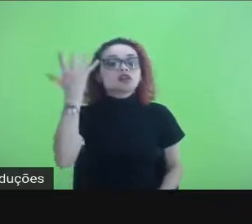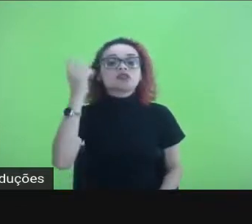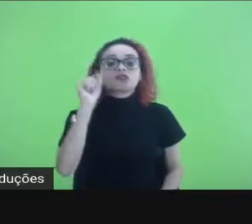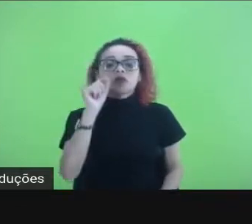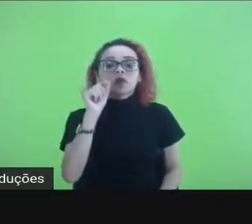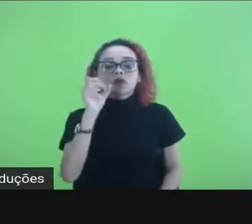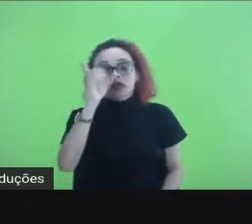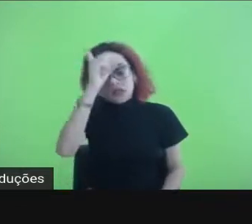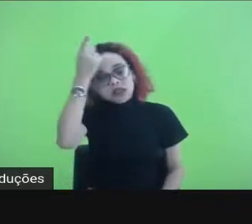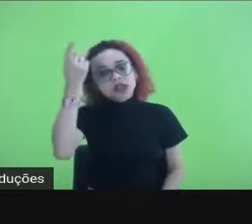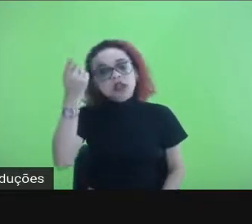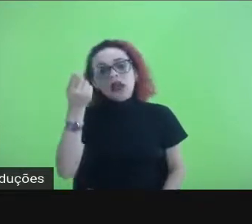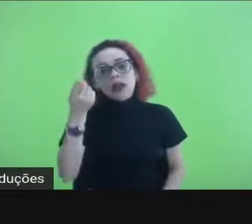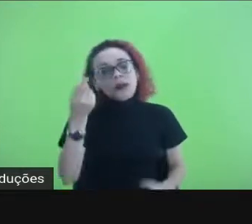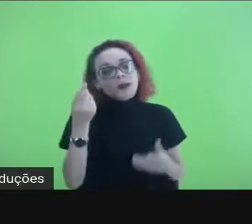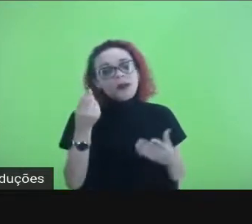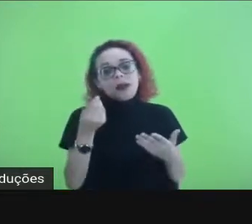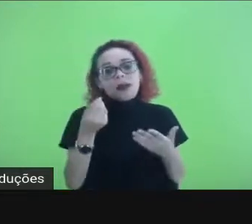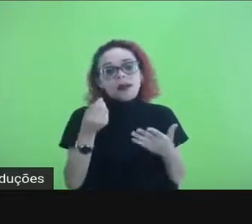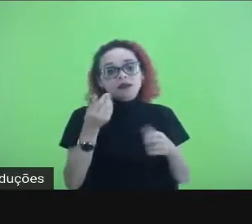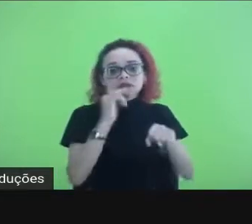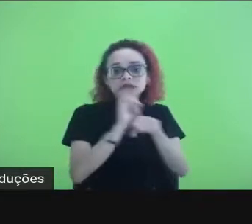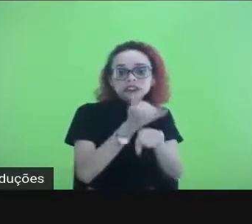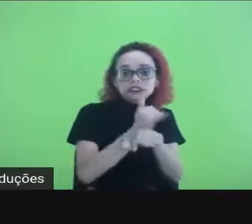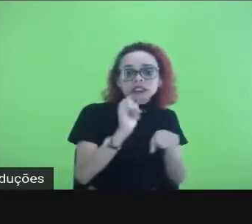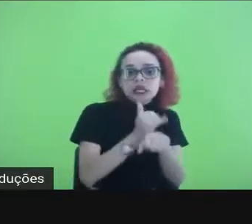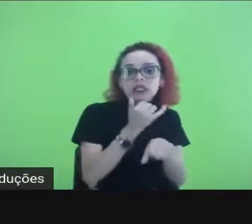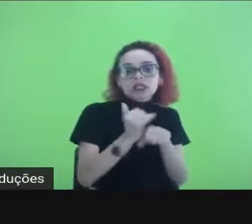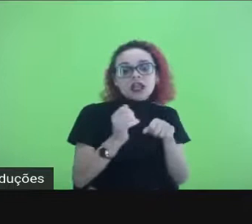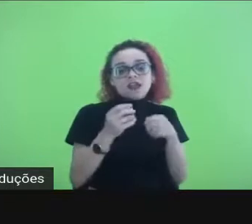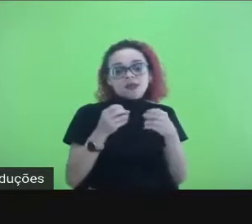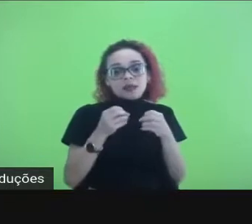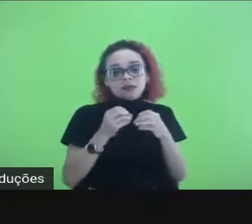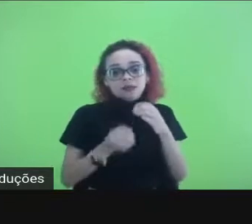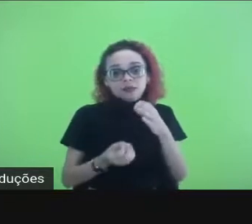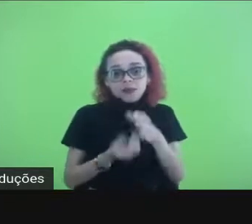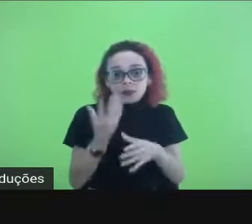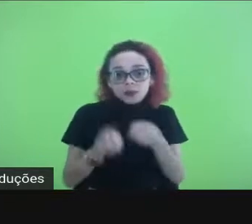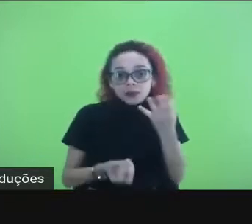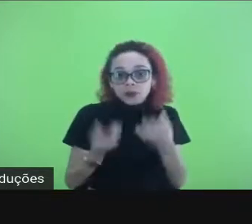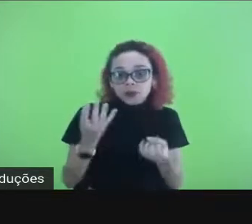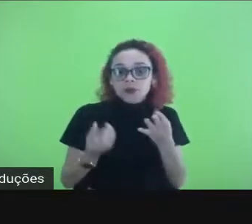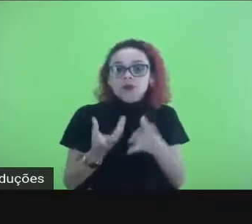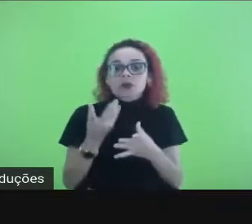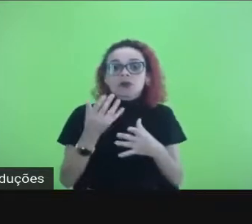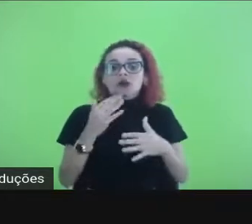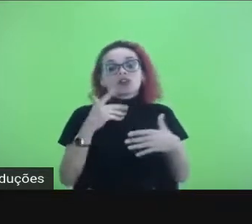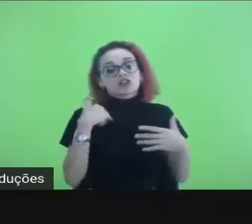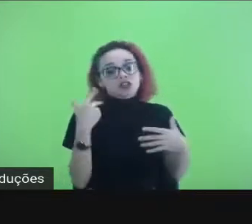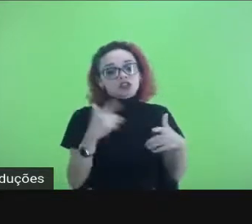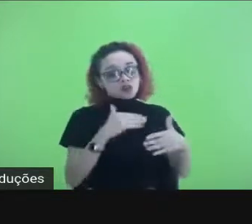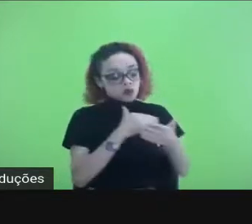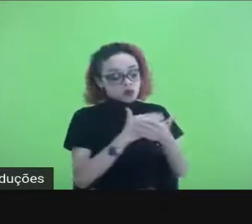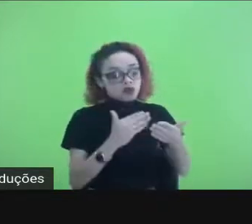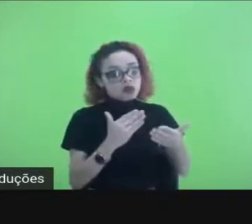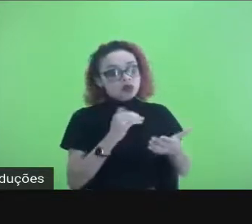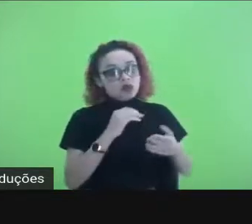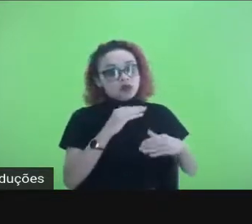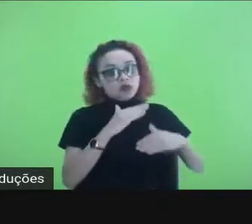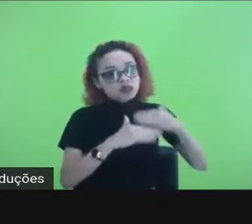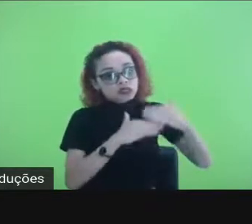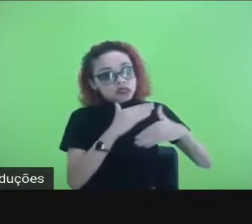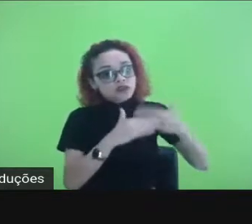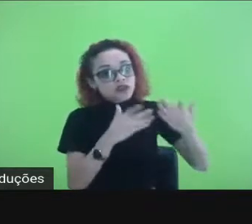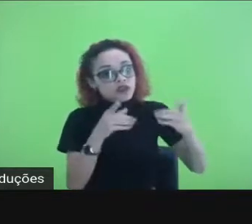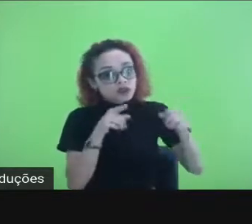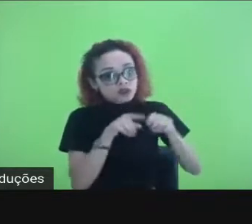outras formas de produção, né? Então, a gente começou a desenvolver de forma simultânea